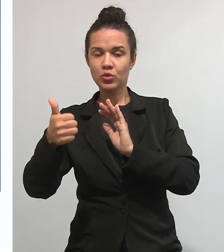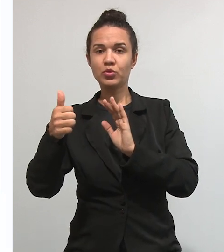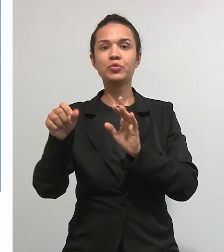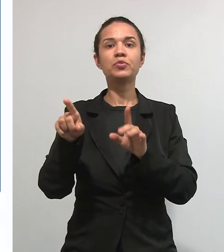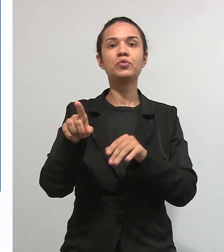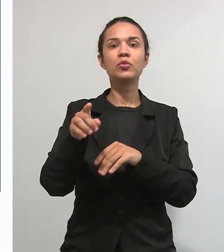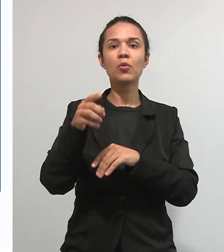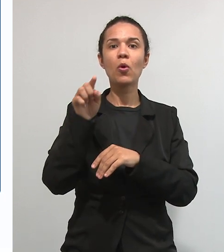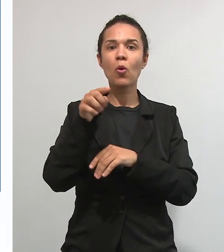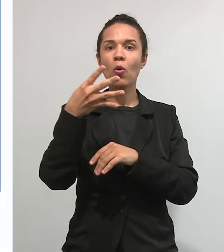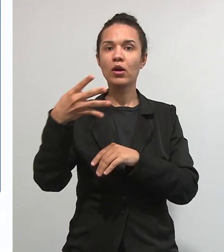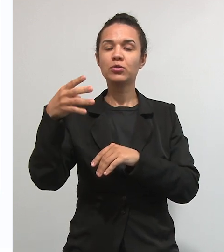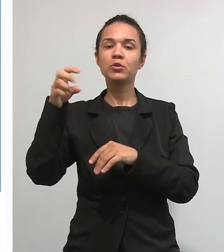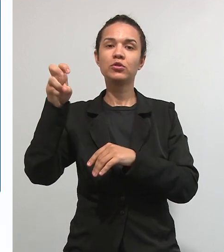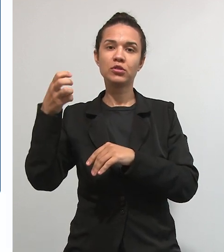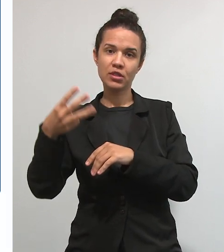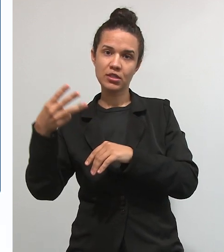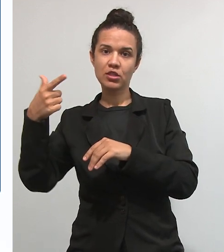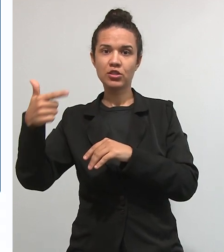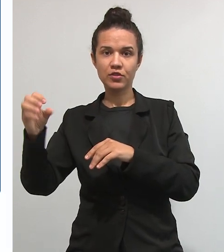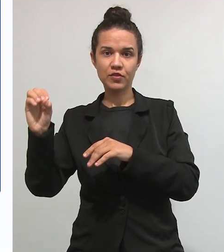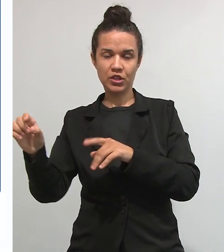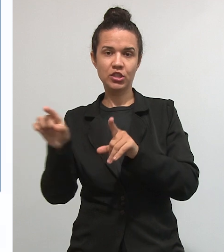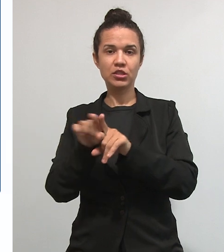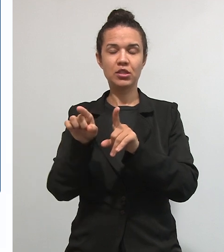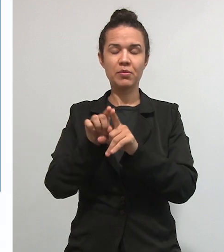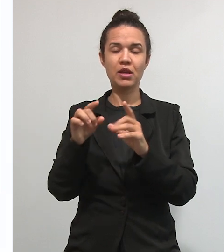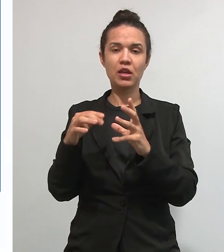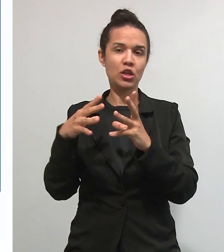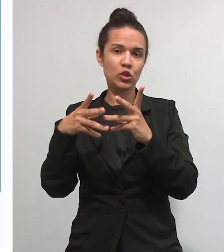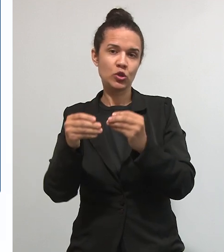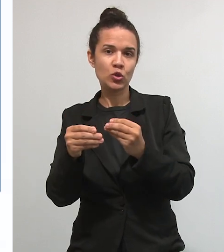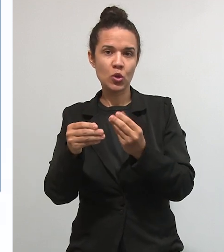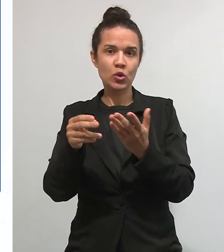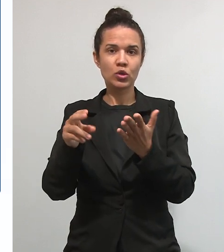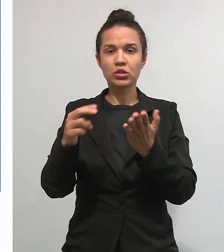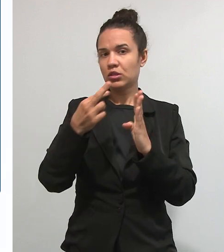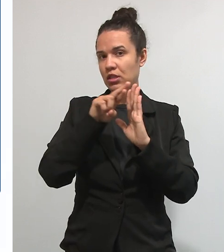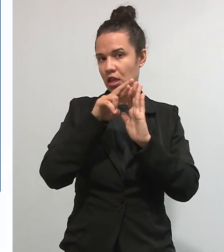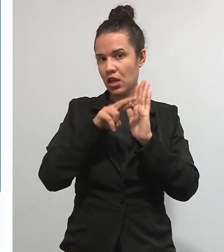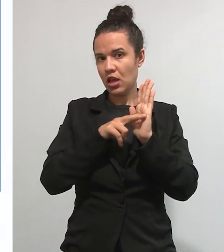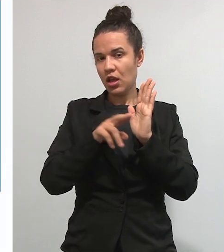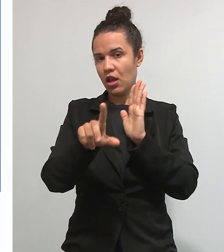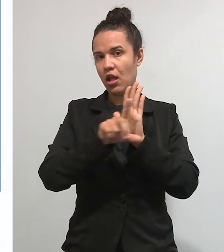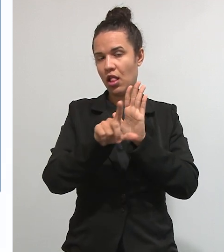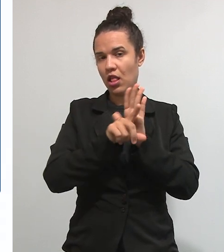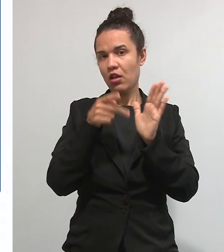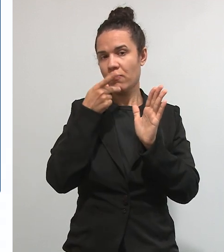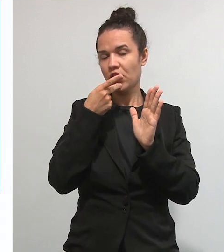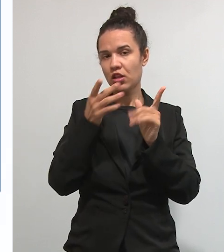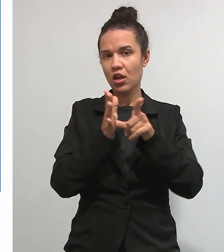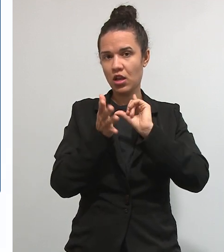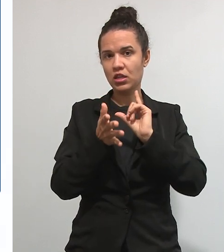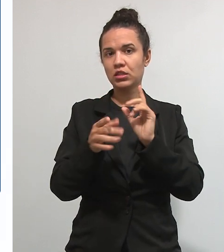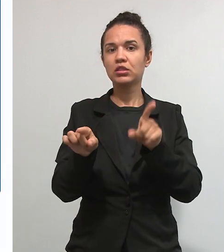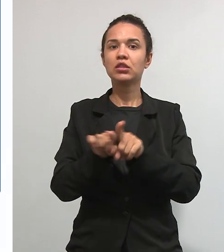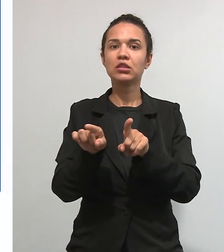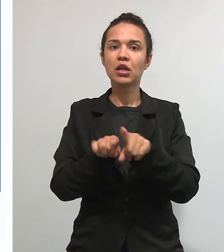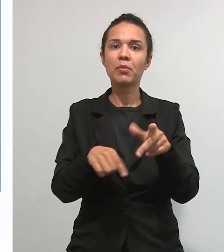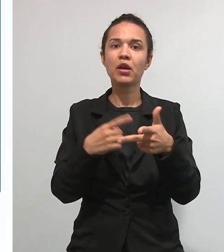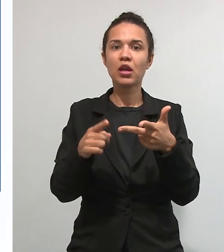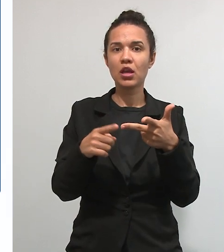na 4.320, e MCASP, NBCT, nas normas que nós abordamos ainda agora. Tem um relatório resumido aqui de